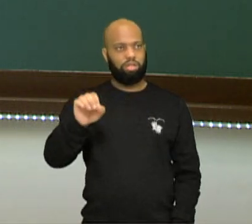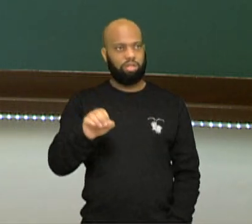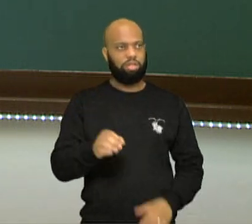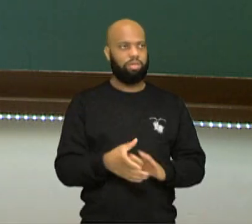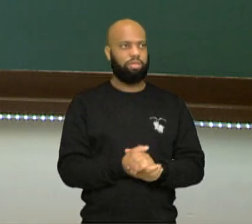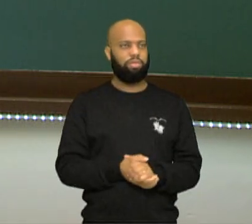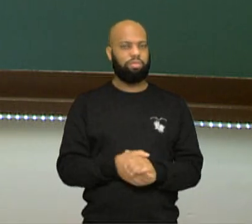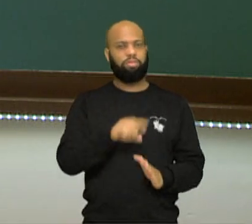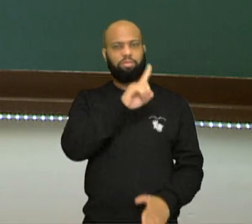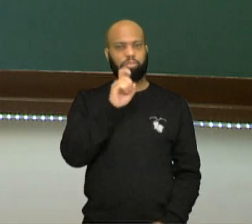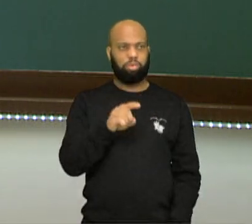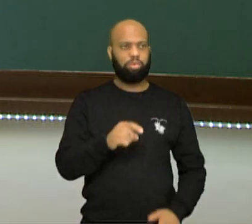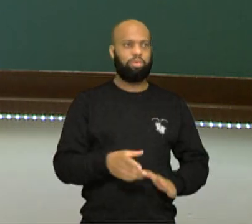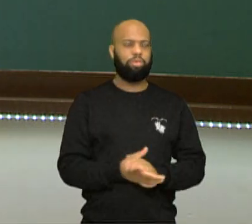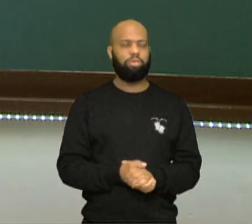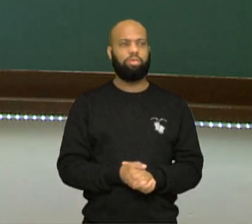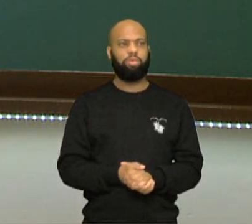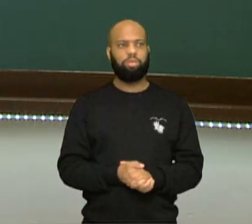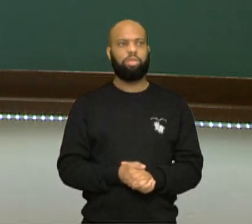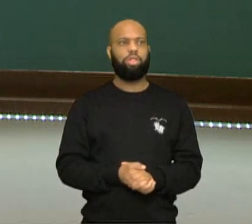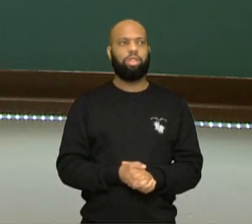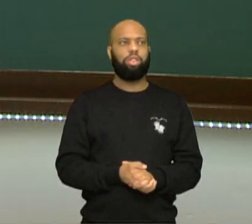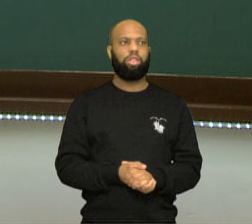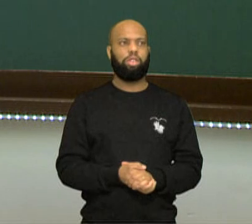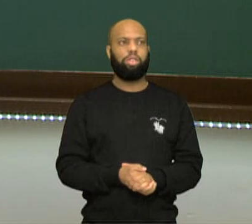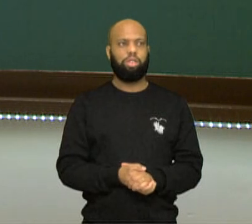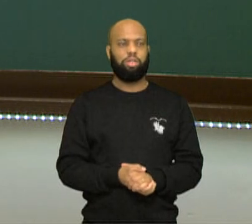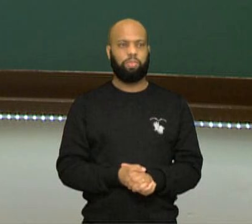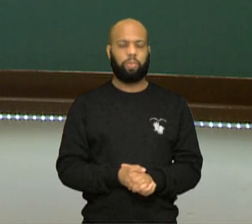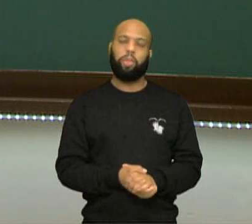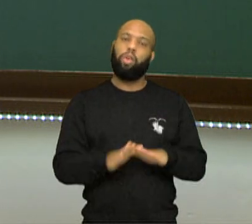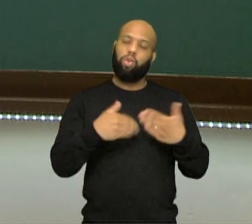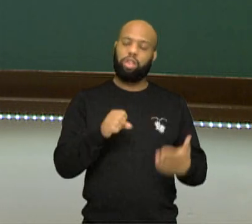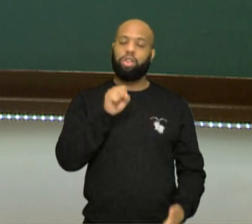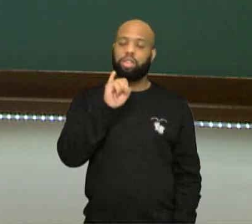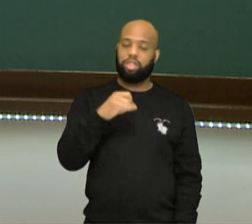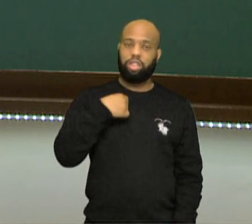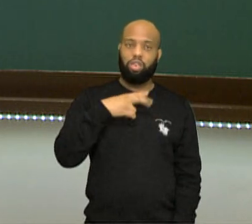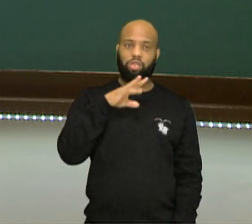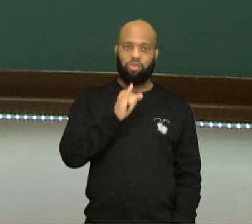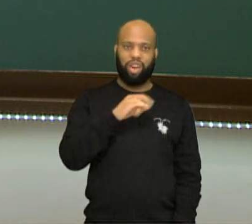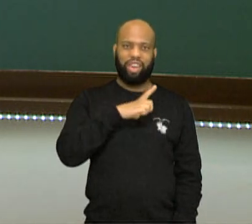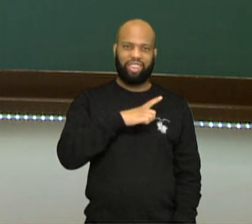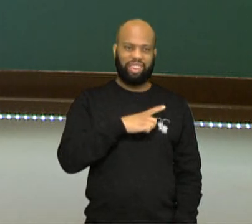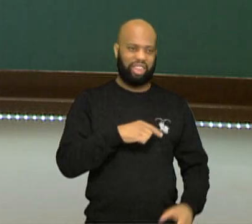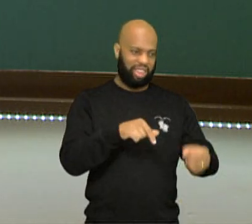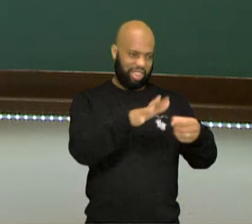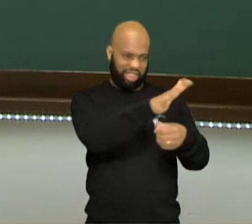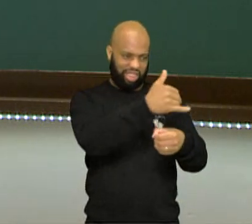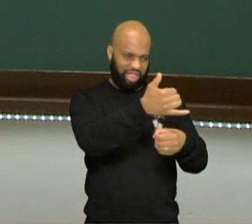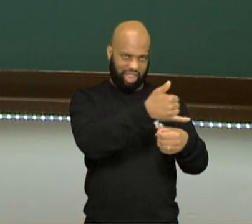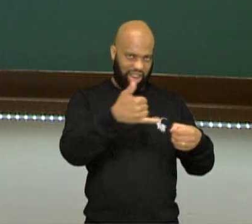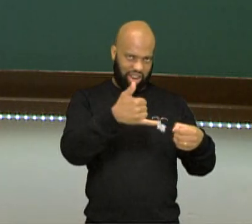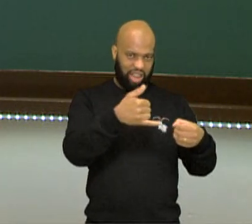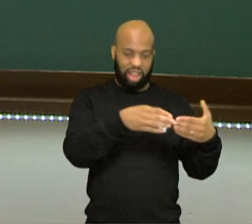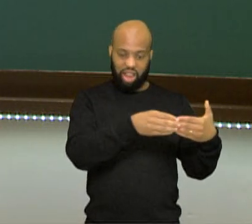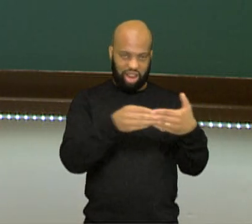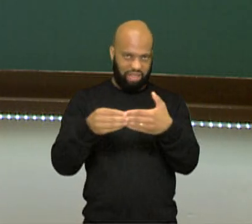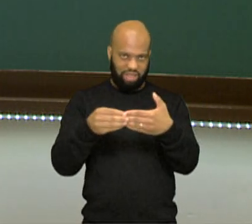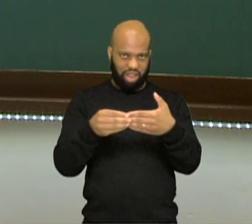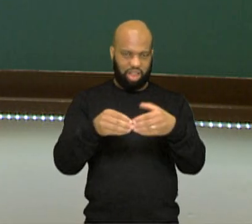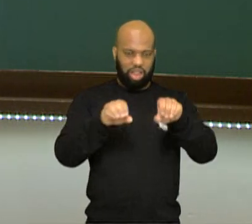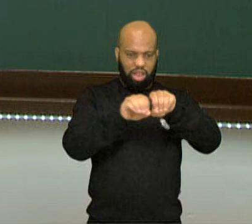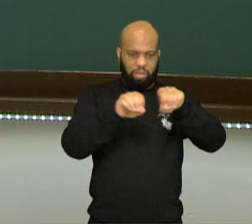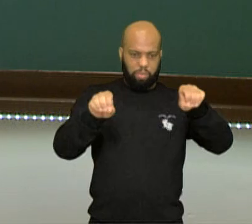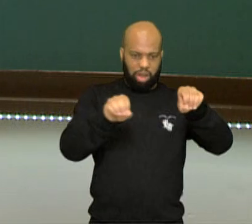Será que é nulo? Então, se eu vou levar uma carga pelo interior de um condutor em